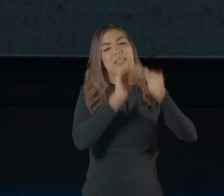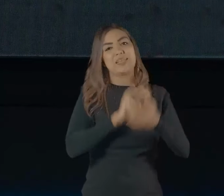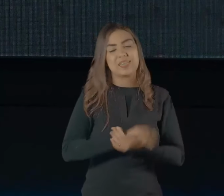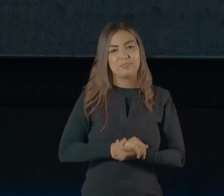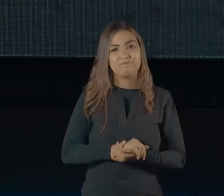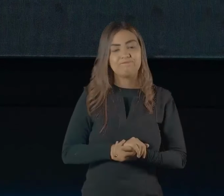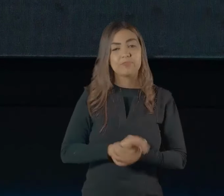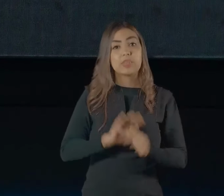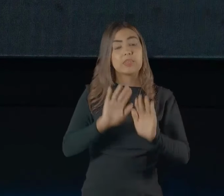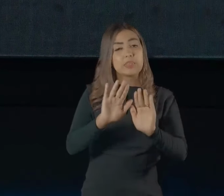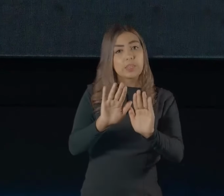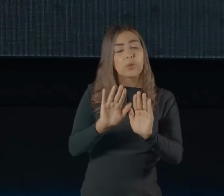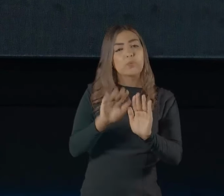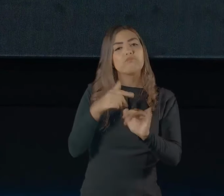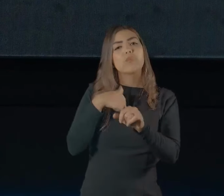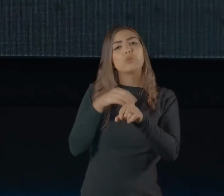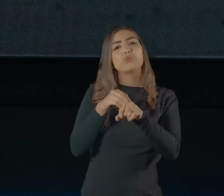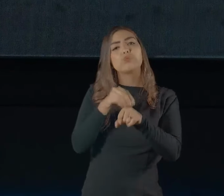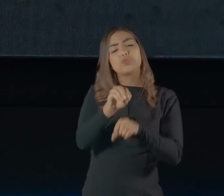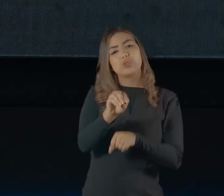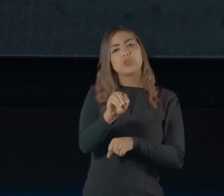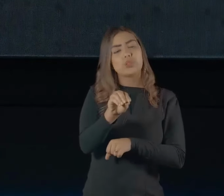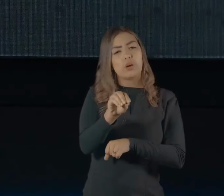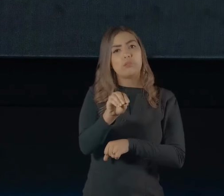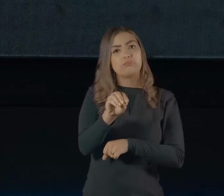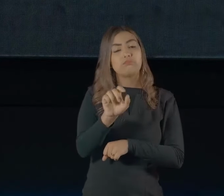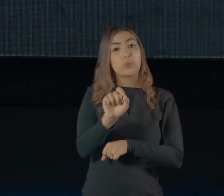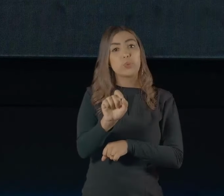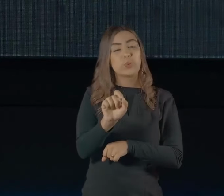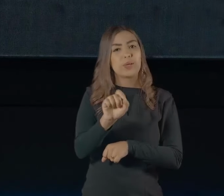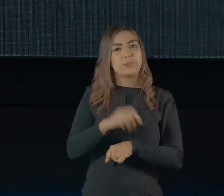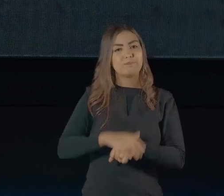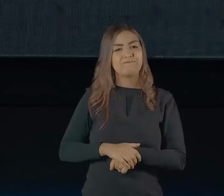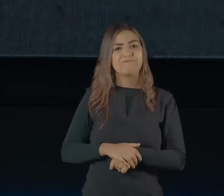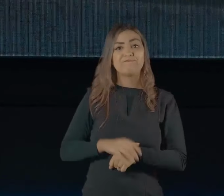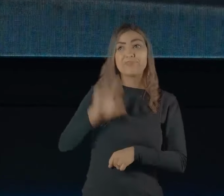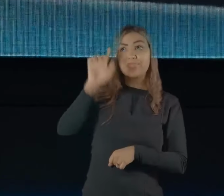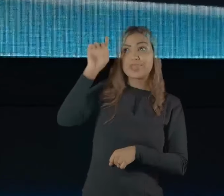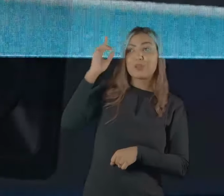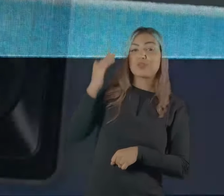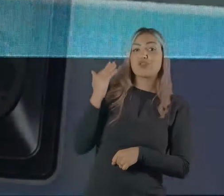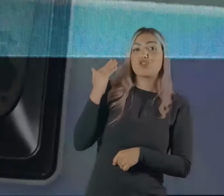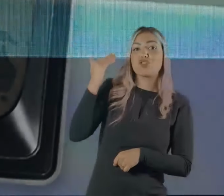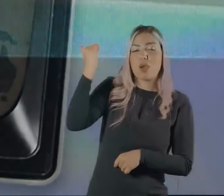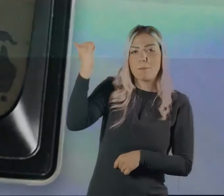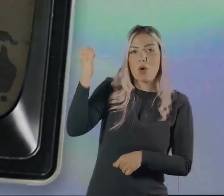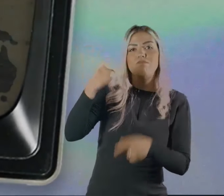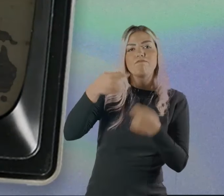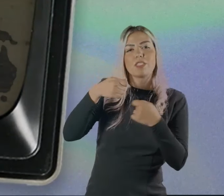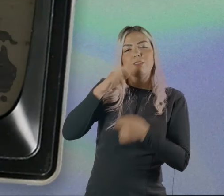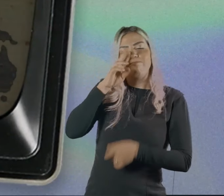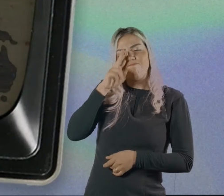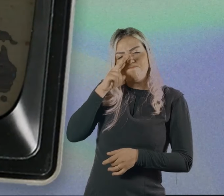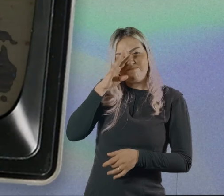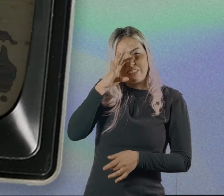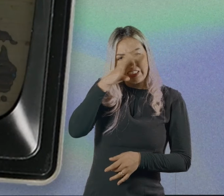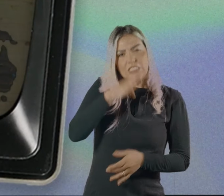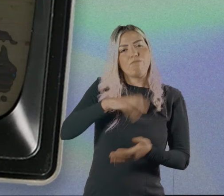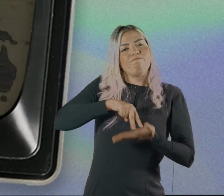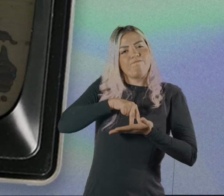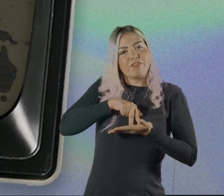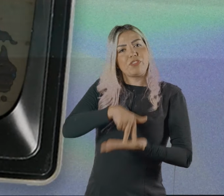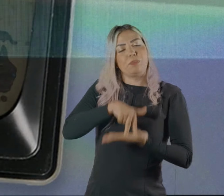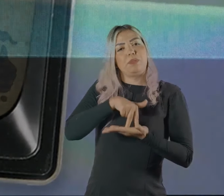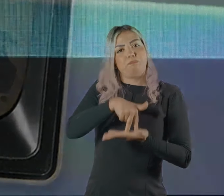que eu quero dar para vocês é que o seu chamado requer perseverança. Vamos lembrar, gente, dos